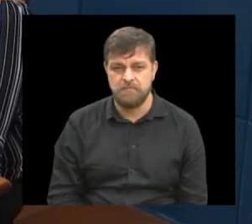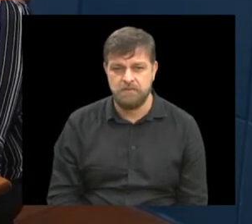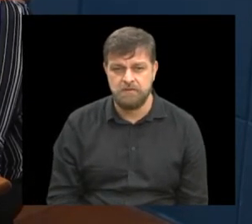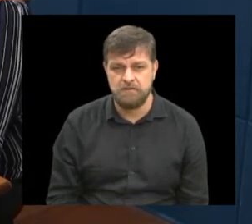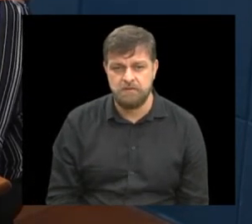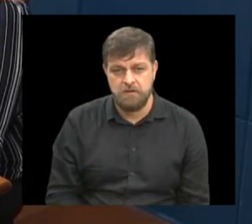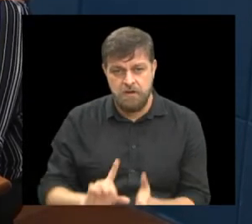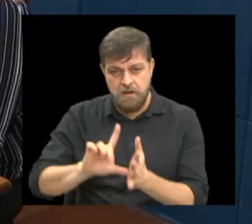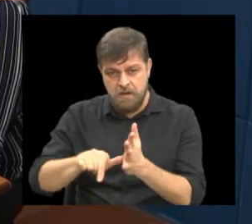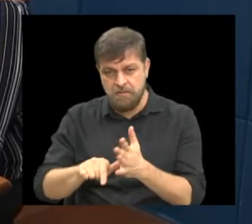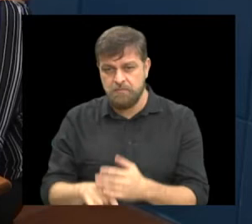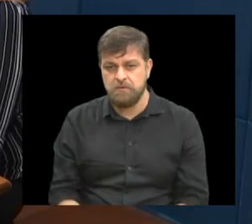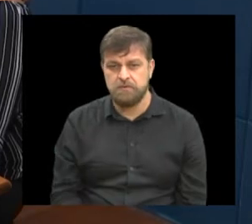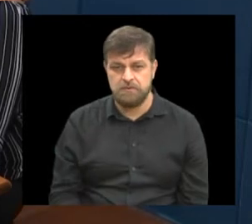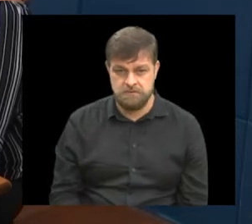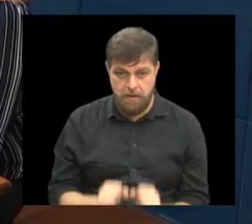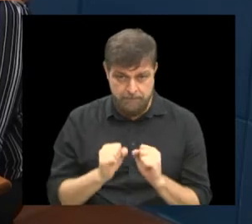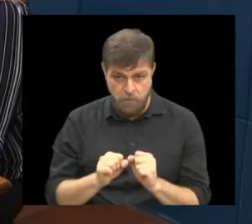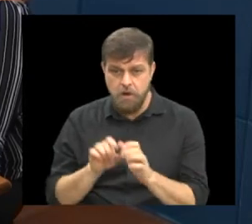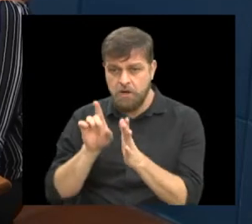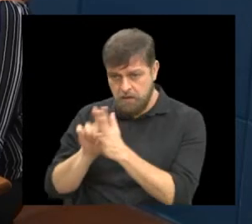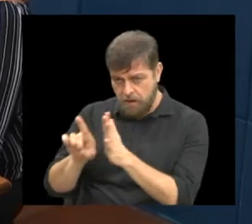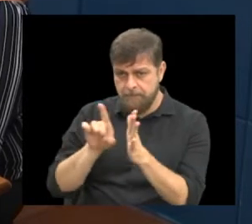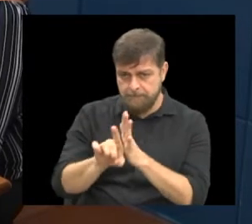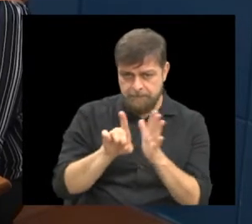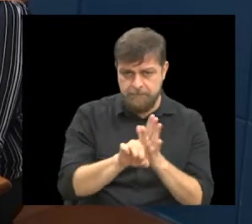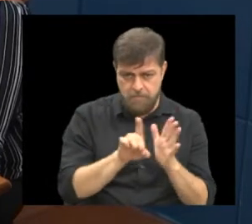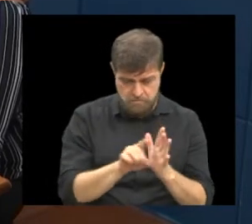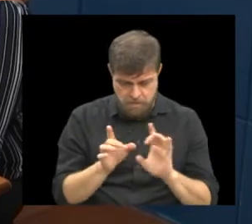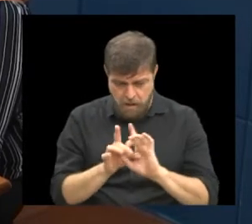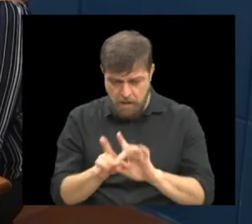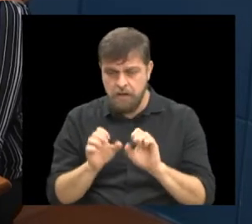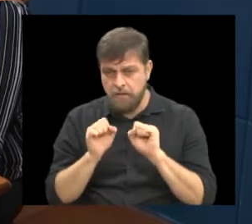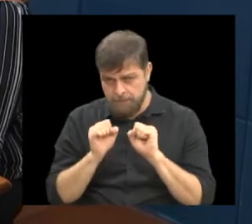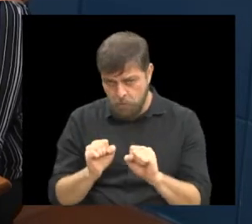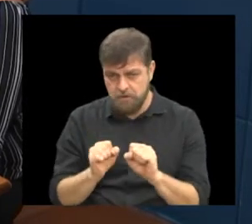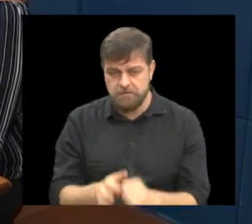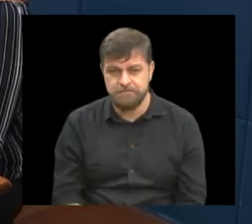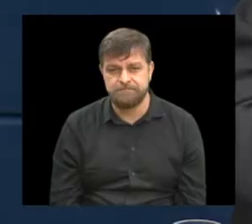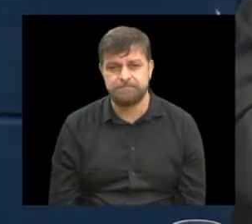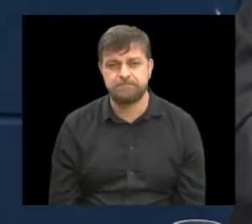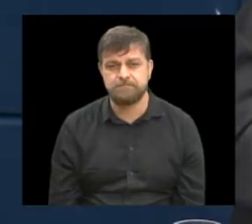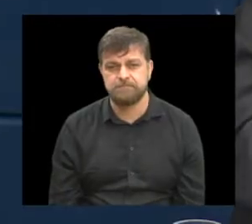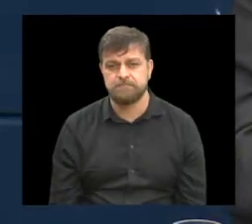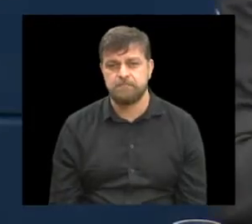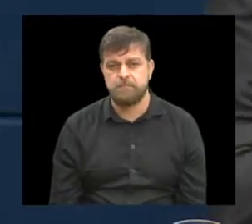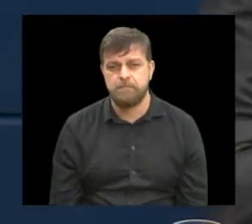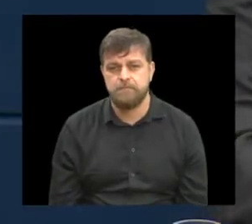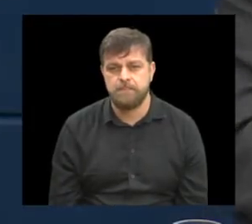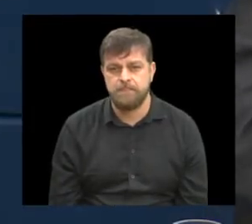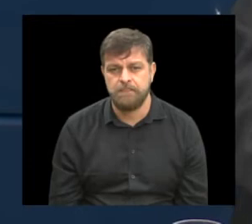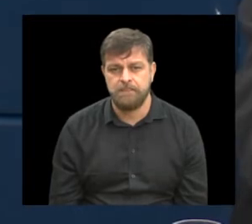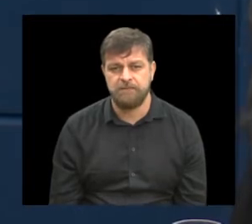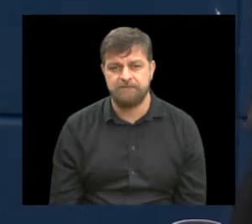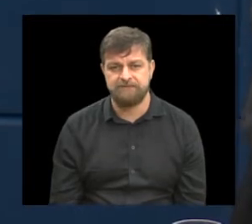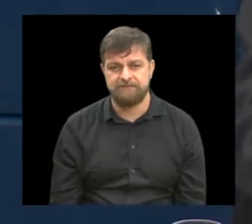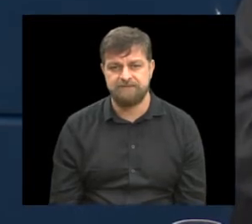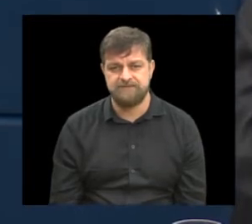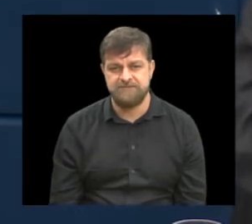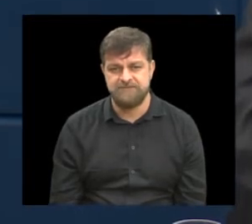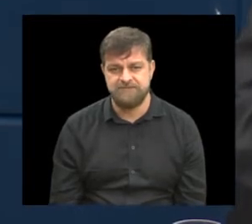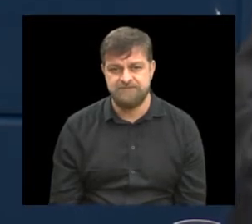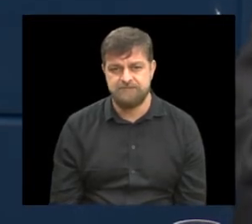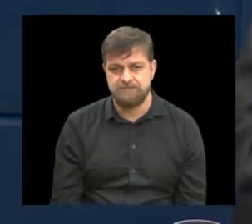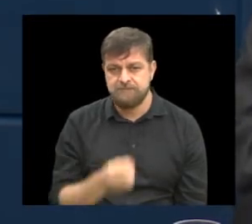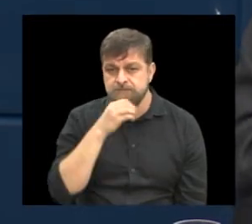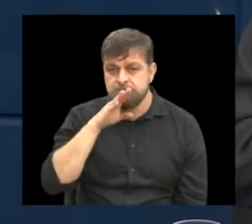E depois eu vou abrir a palavra para que vocês façam algum questionamento para essas meninas aqui. Estou gostando dos meninos. Bom,